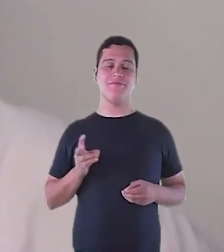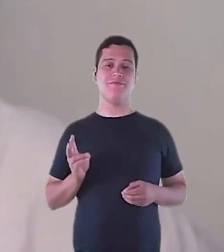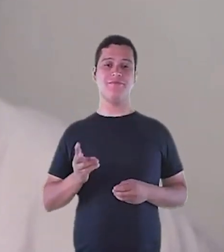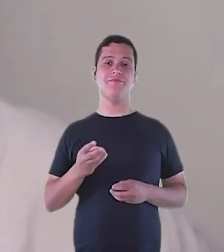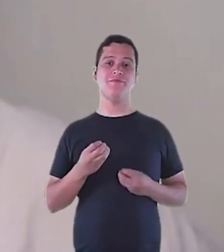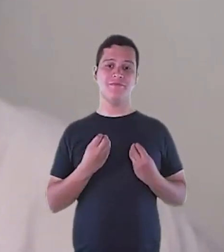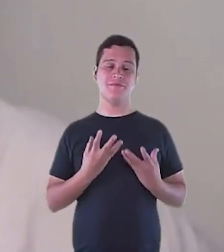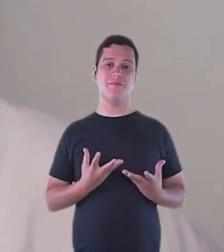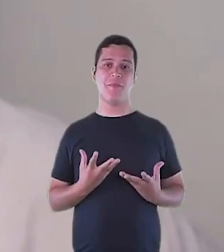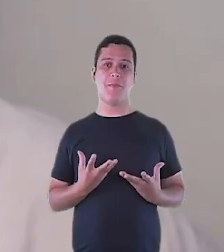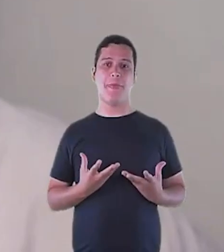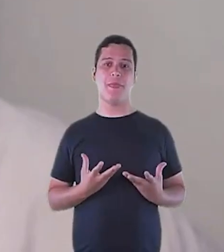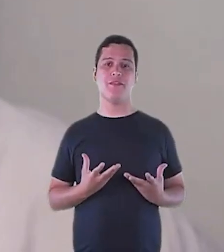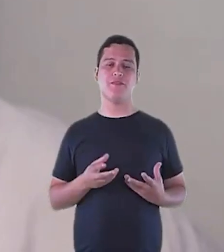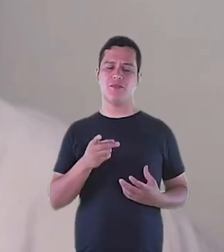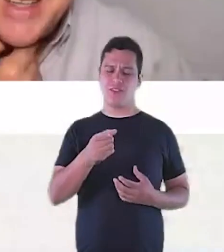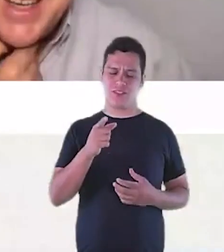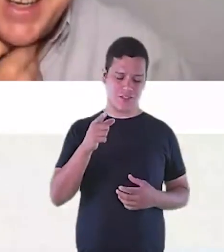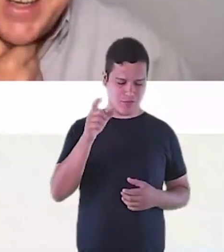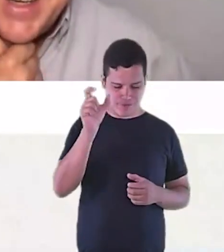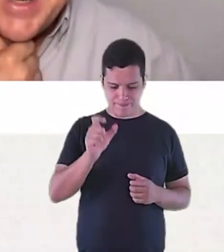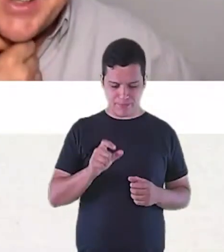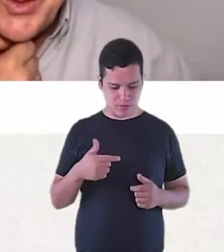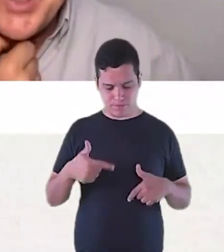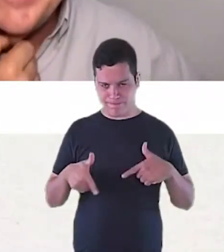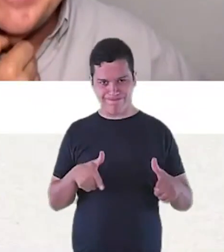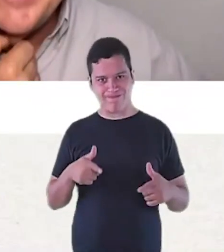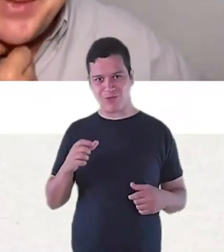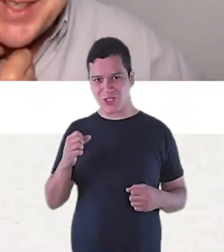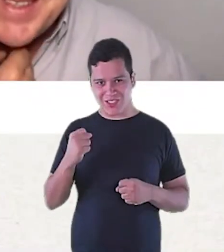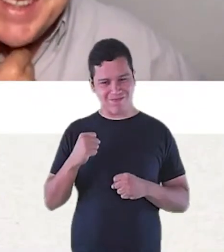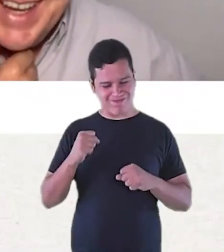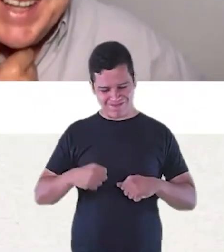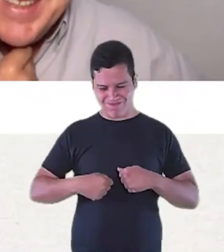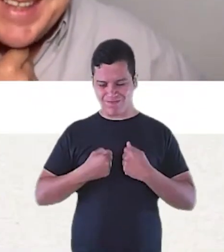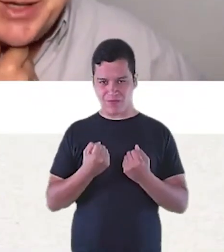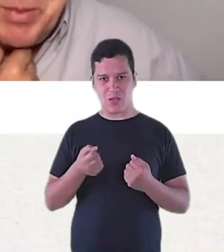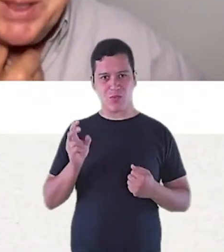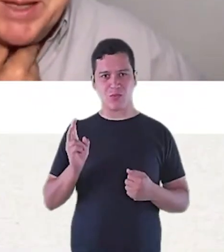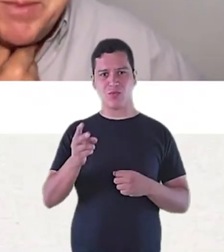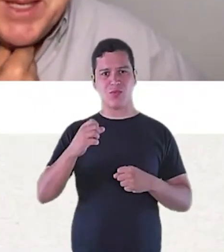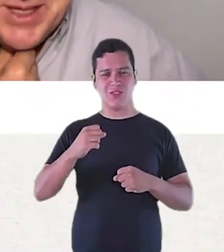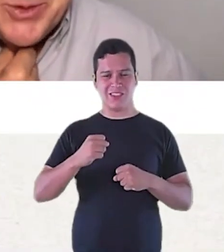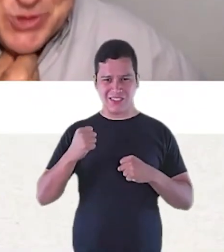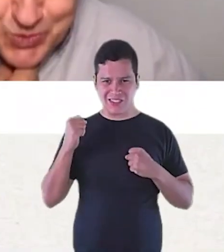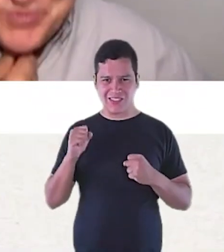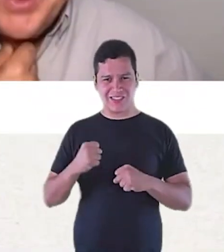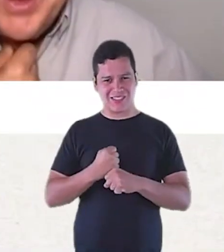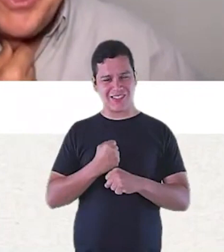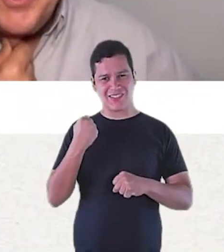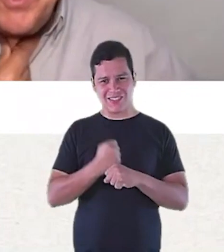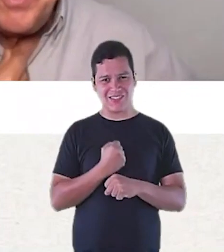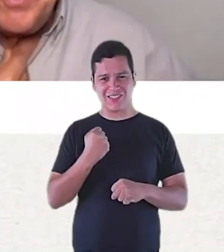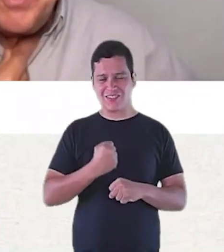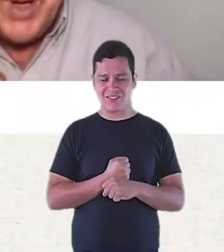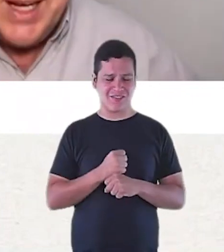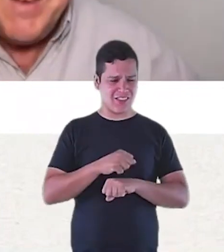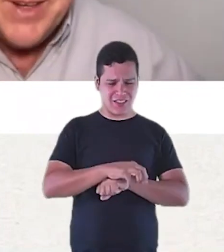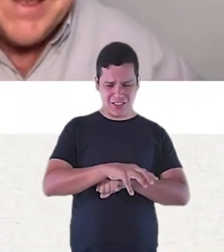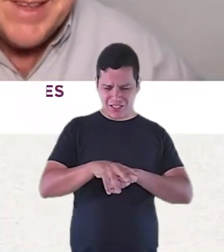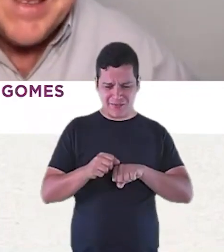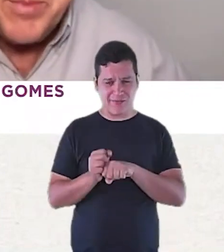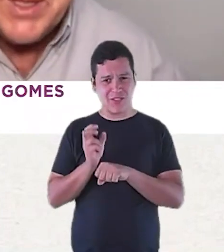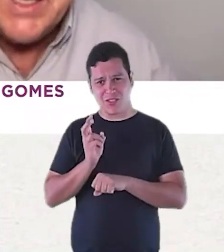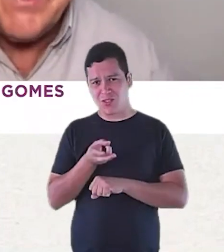os parabéns, você é um guerreiro, né? Resiste a todas as adversidades, até uma pandemia, continua fazendo Sempre um Papo